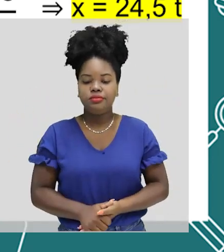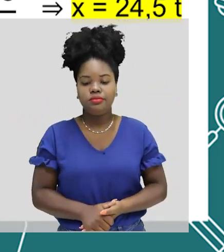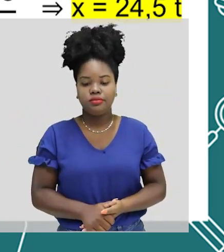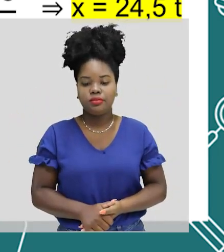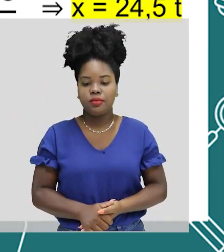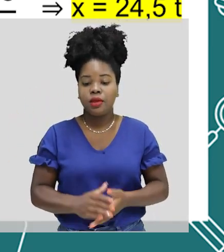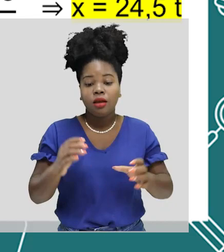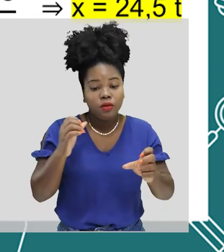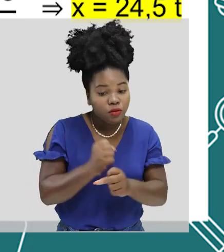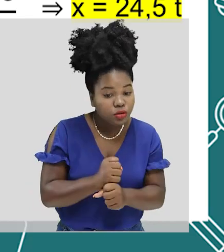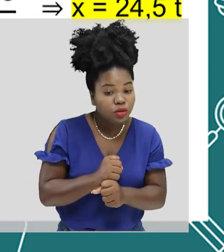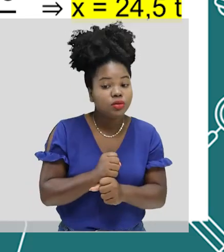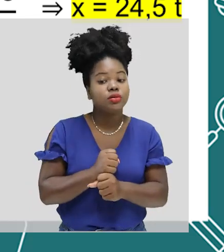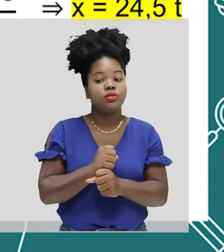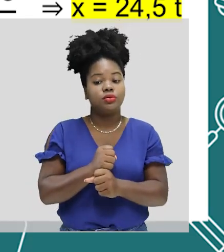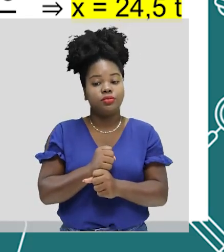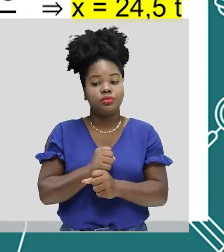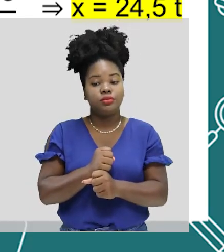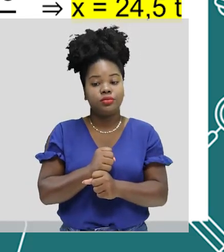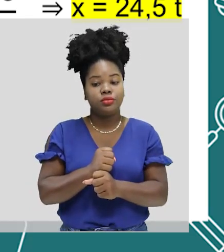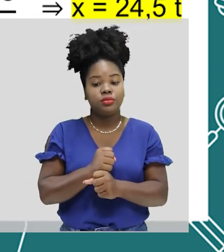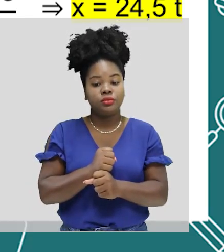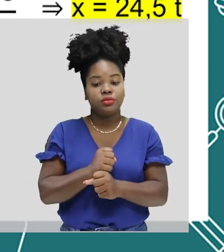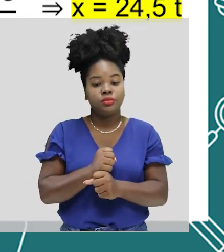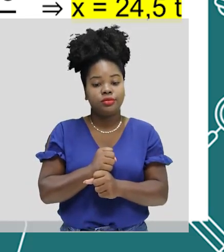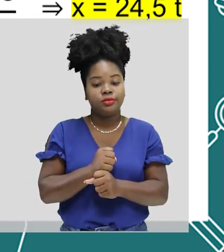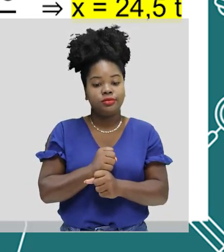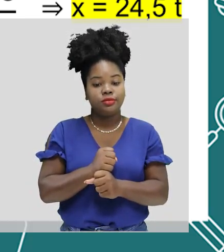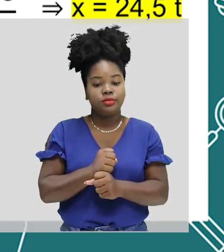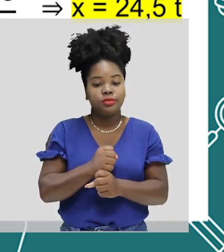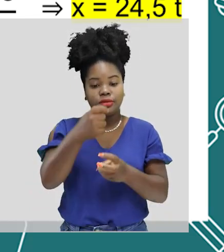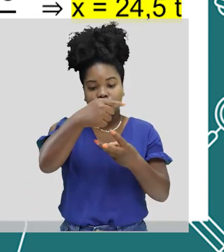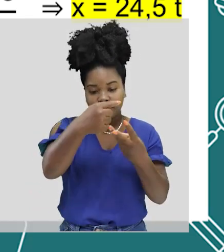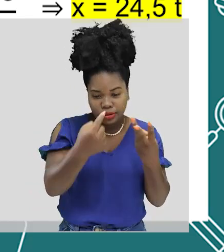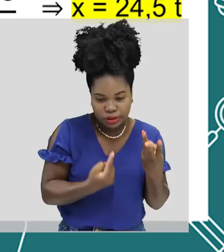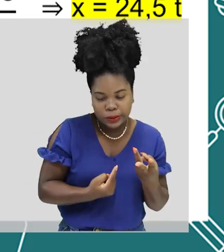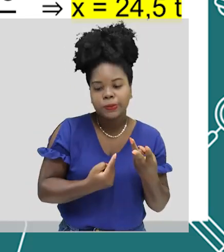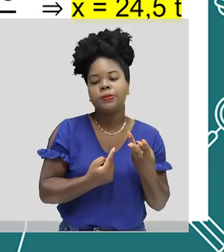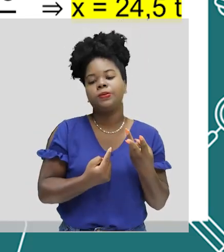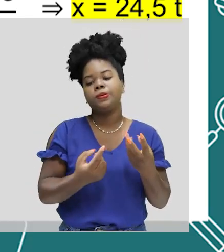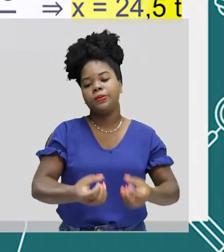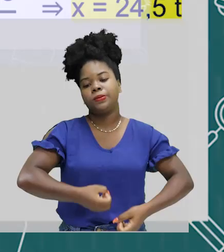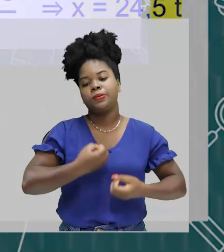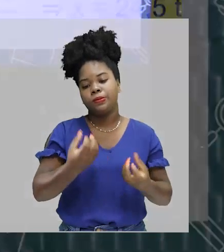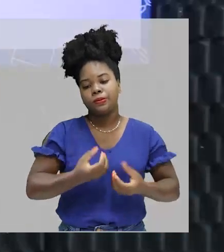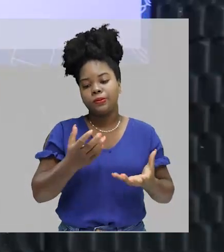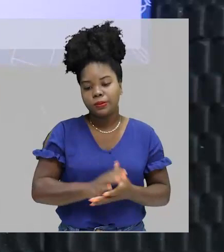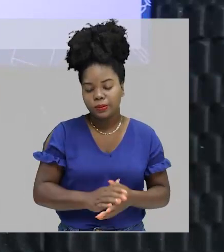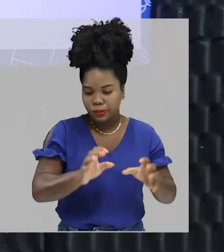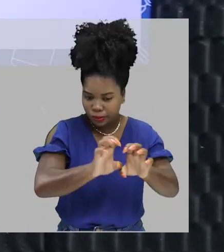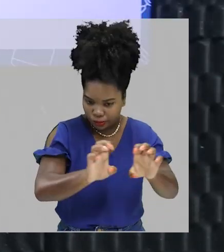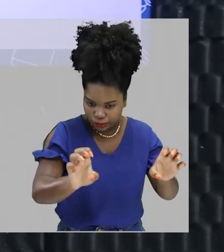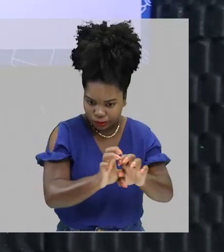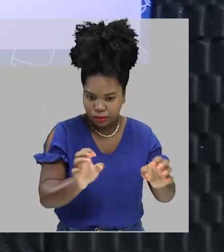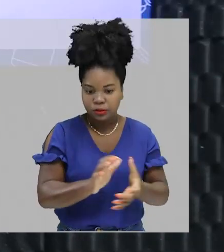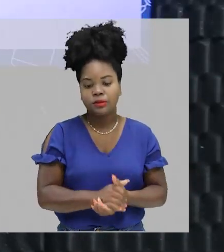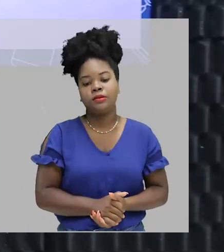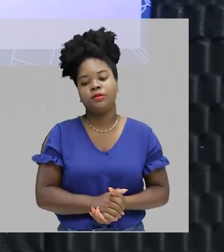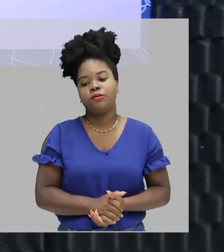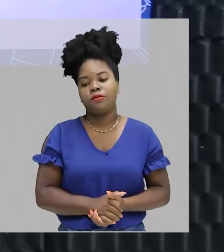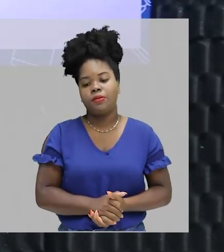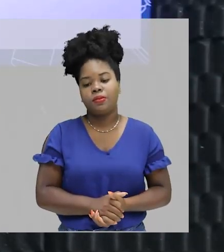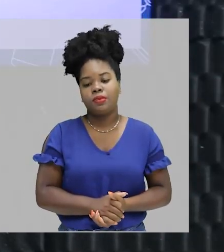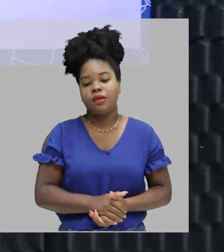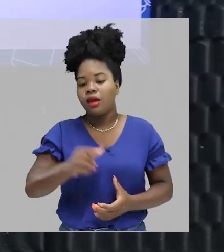vou somar, ok? Ó, eu vou somar, turminha, essas três equações intermediárias. E